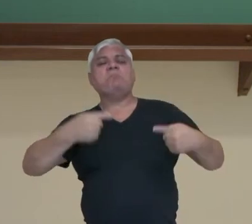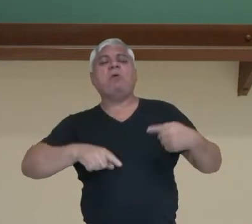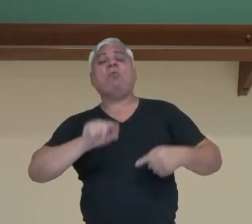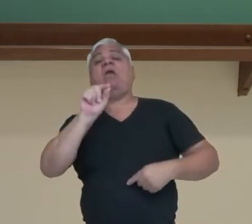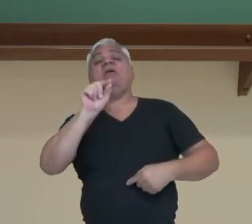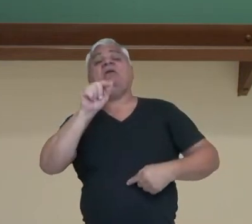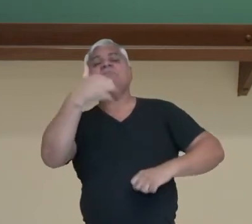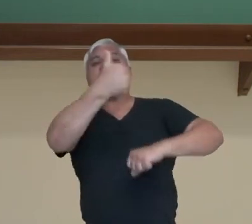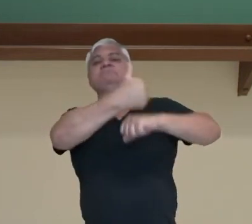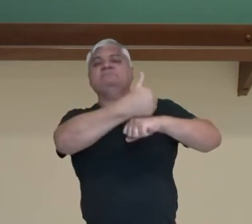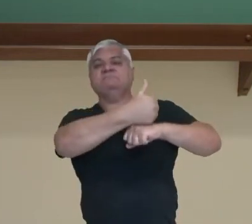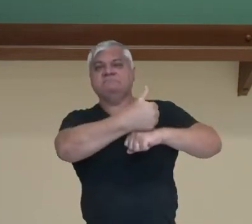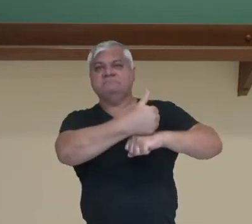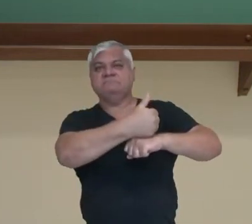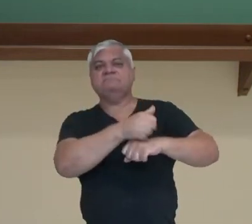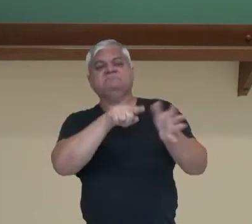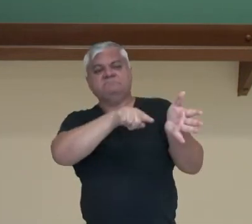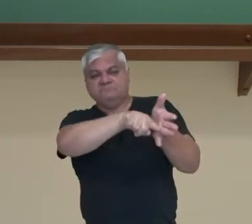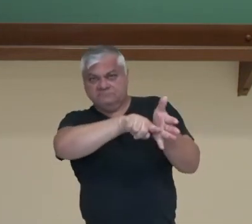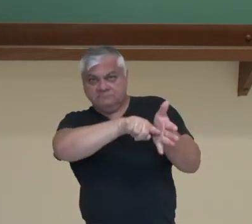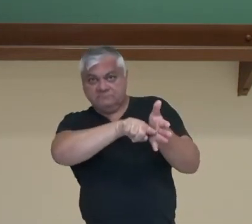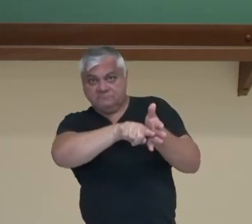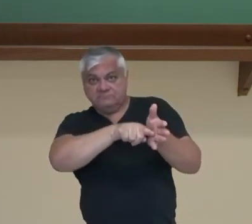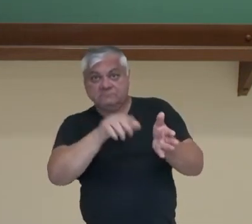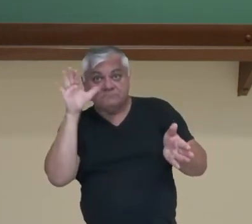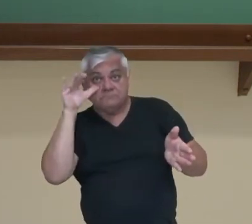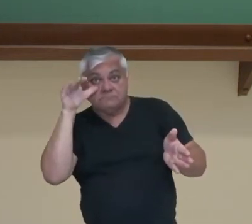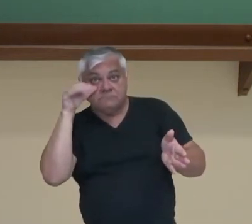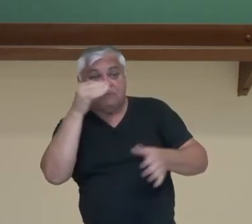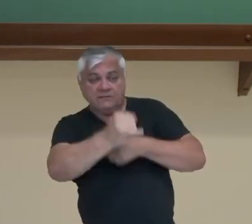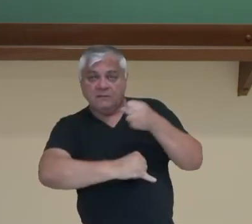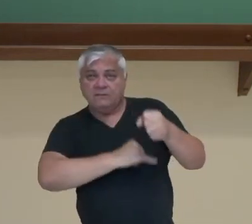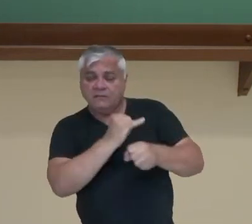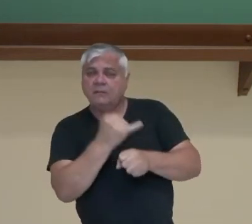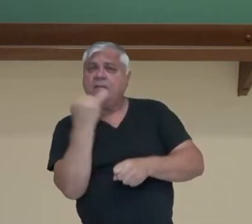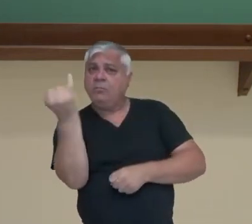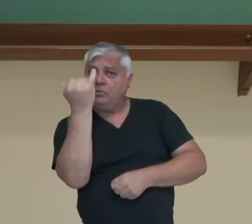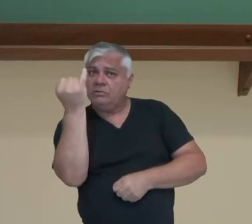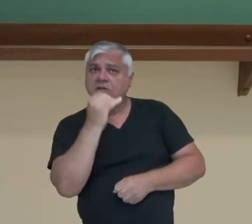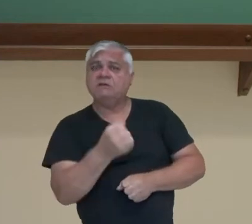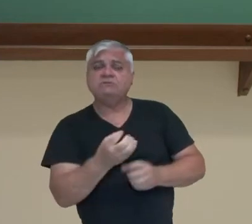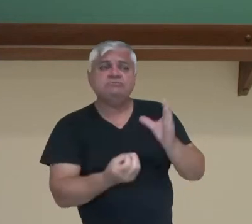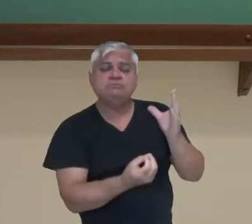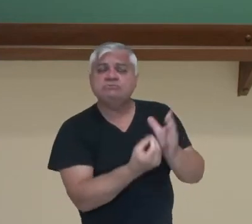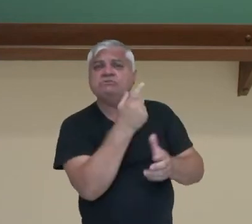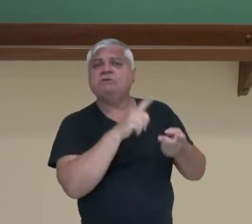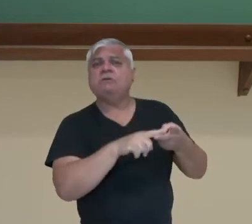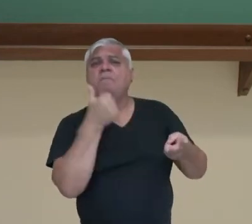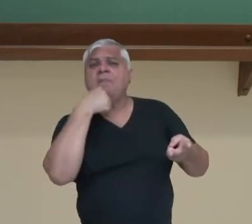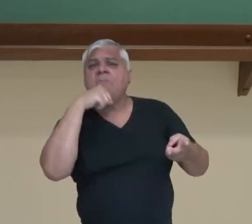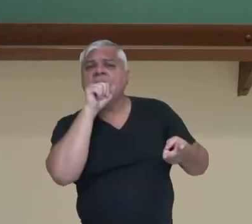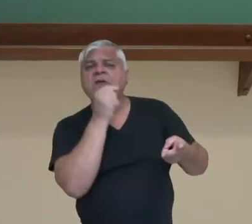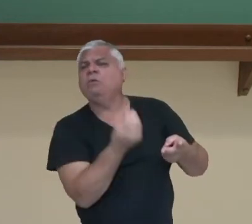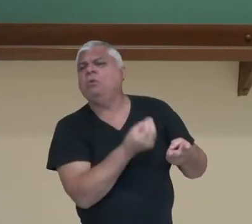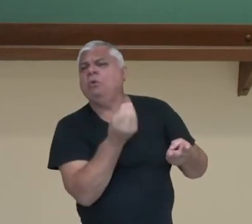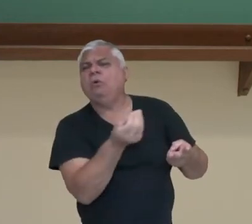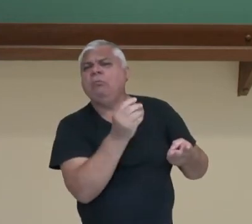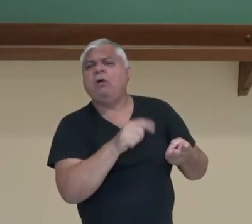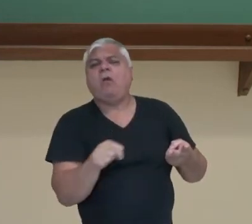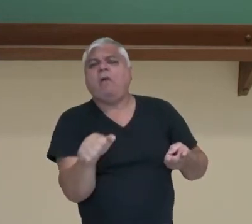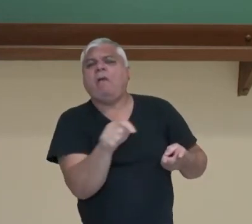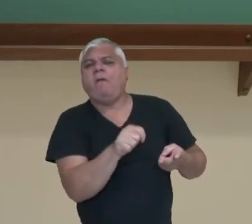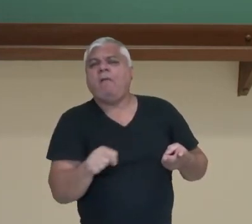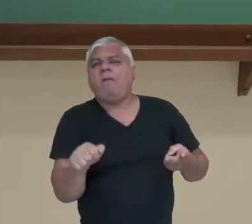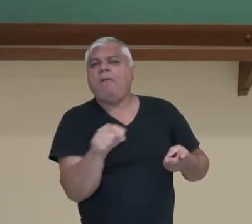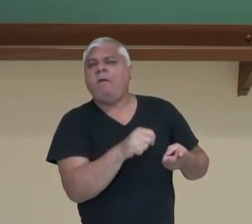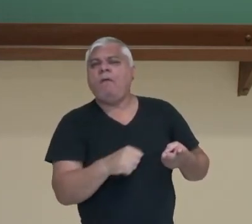se interessar, vale a pena aí pesquisar um pouco na internet sobre essas histórias, a origem, né? Como que a mãe dele, né? A mãe de Zeus, né? Enganou o